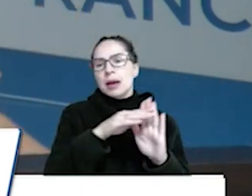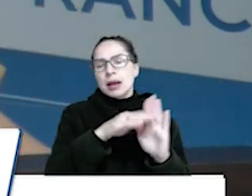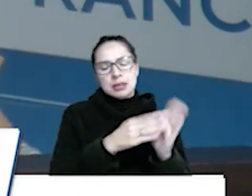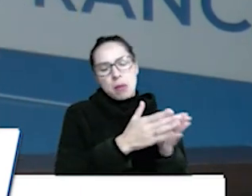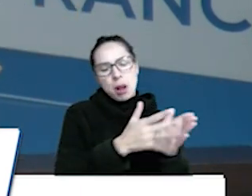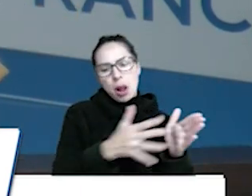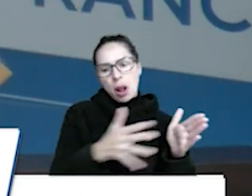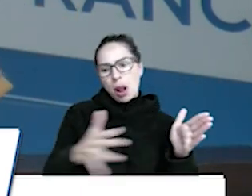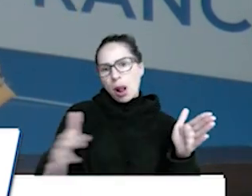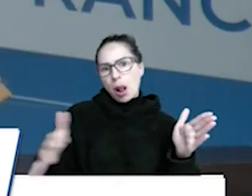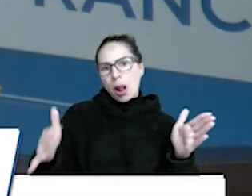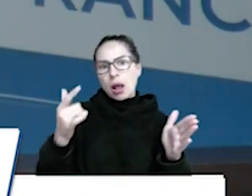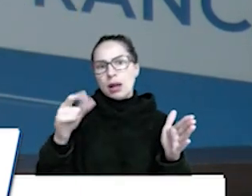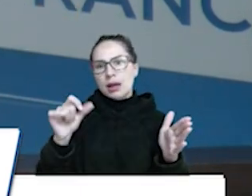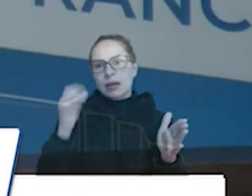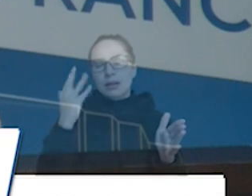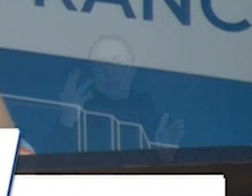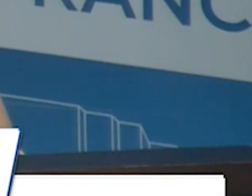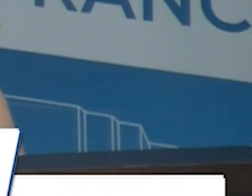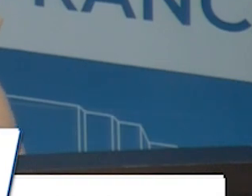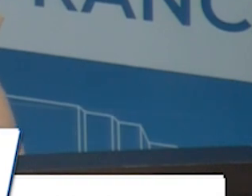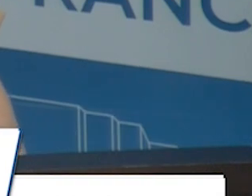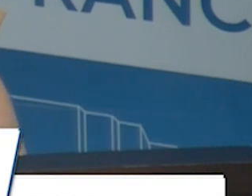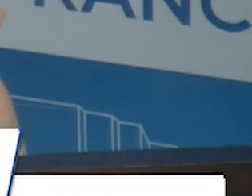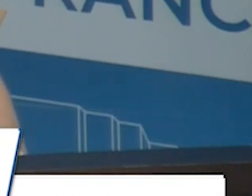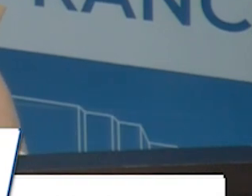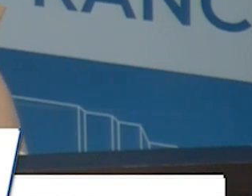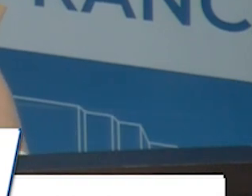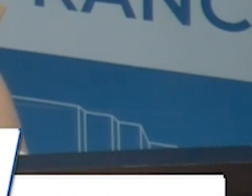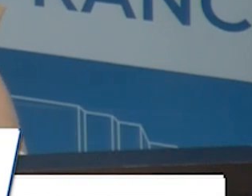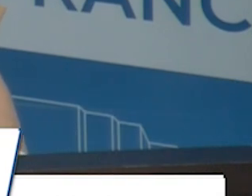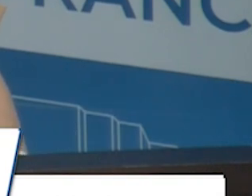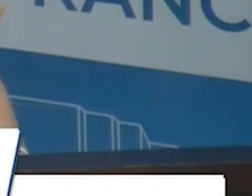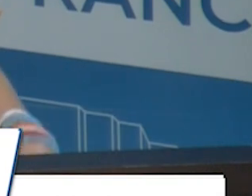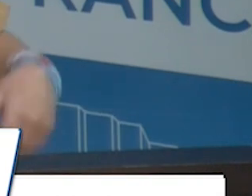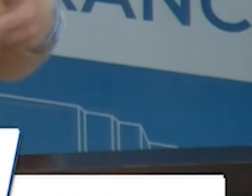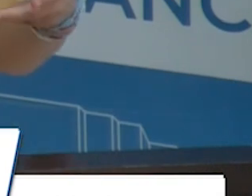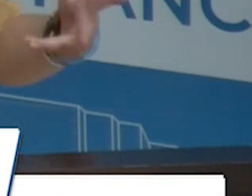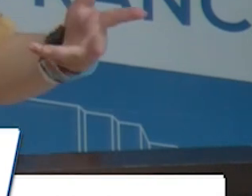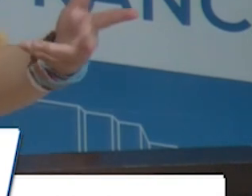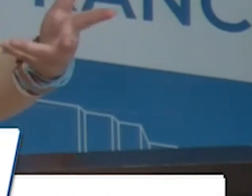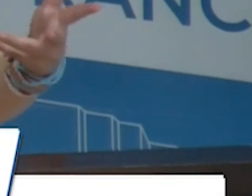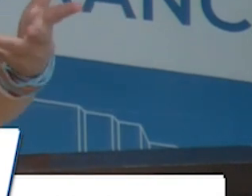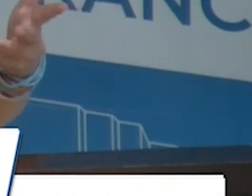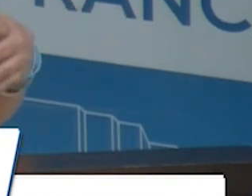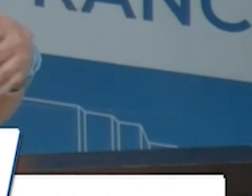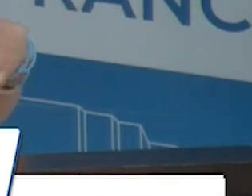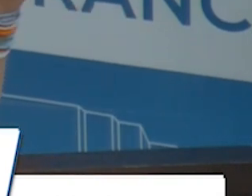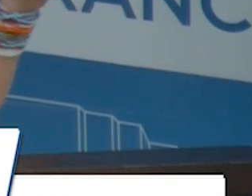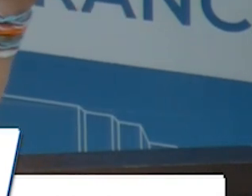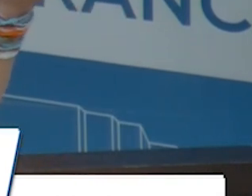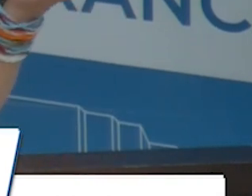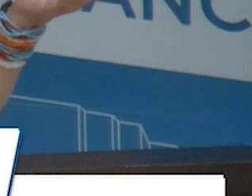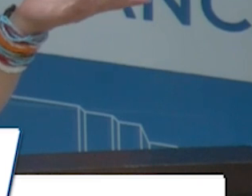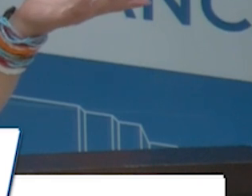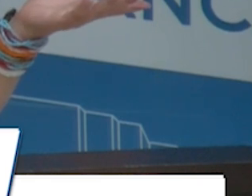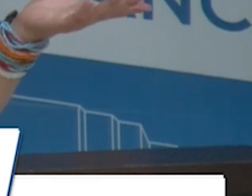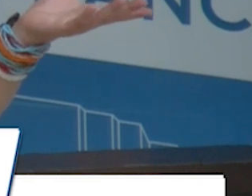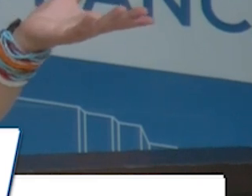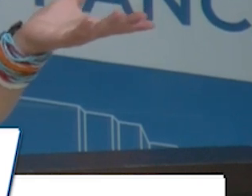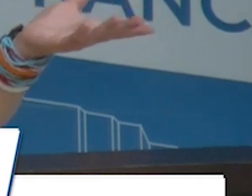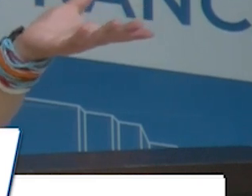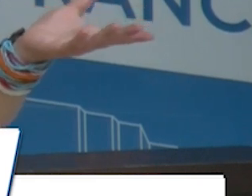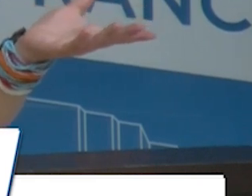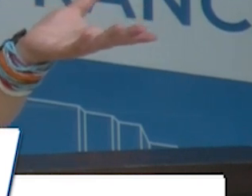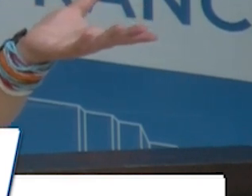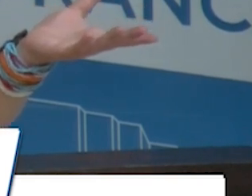dias que ela tem que cumprir junto com o que ela tem que fazer no dia a dia já regularmente. Então, esse tipo de situação a gente